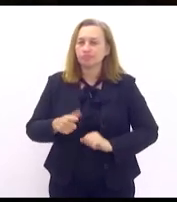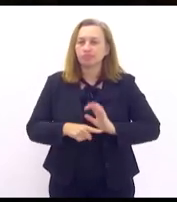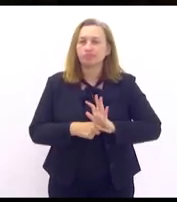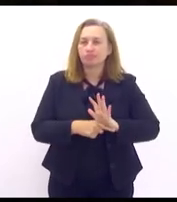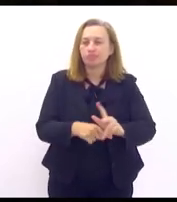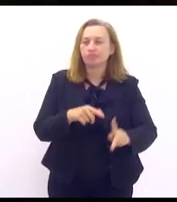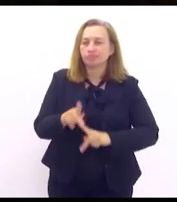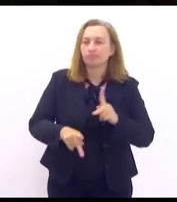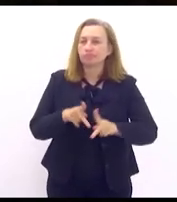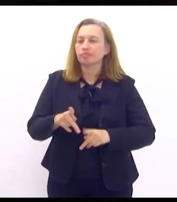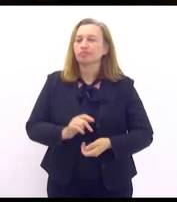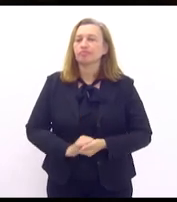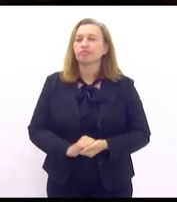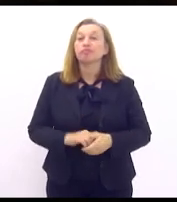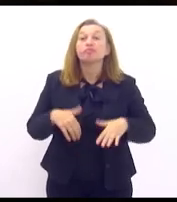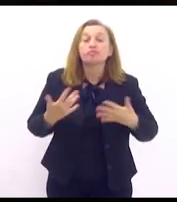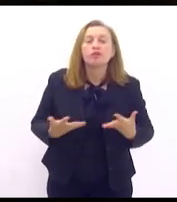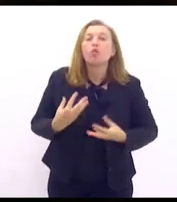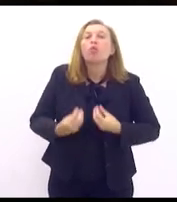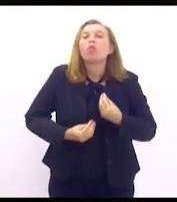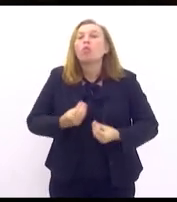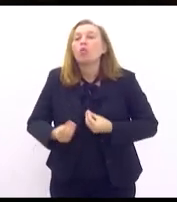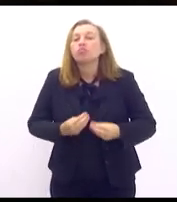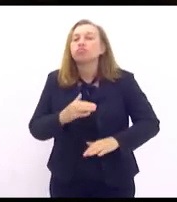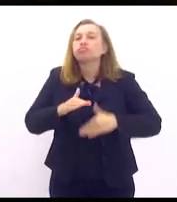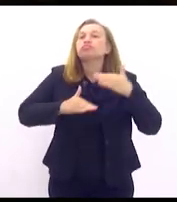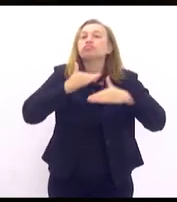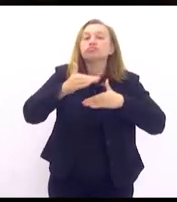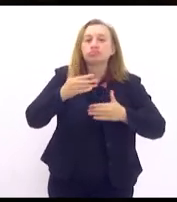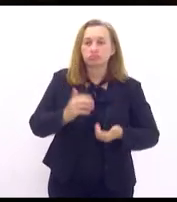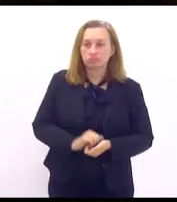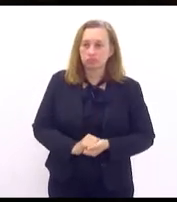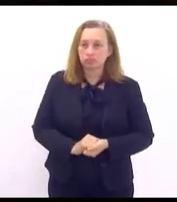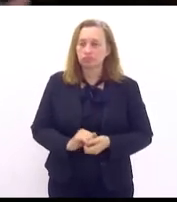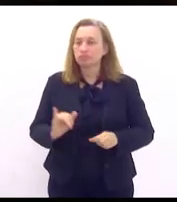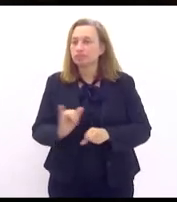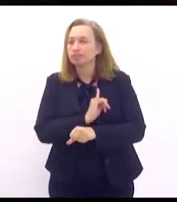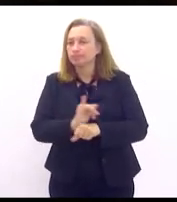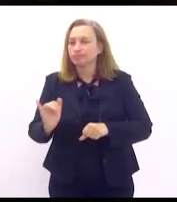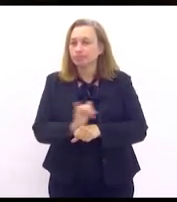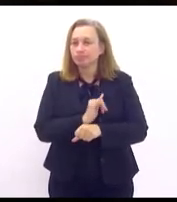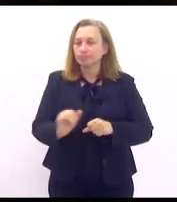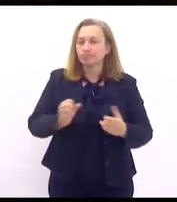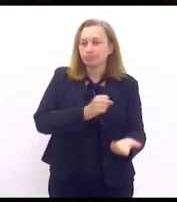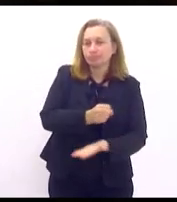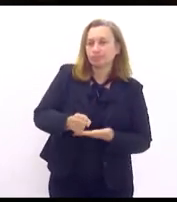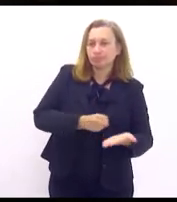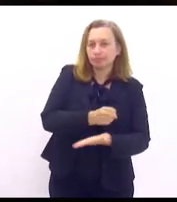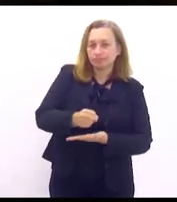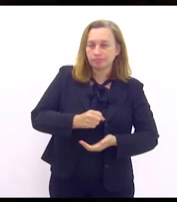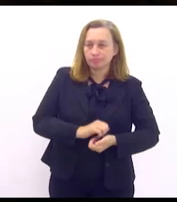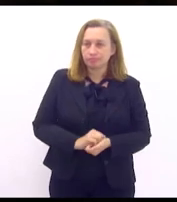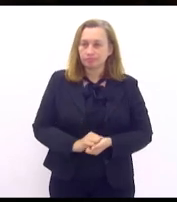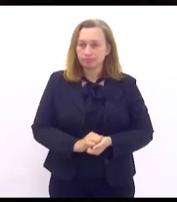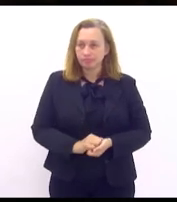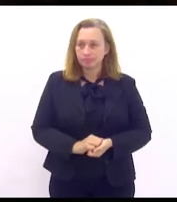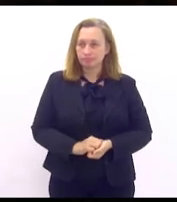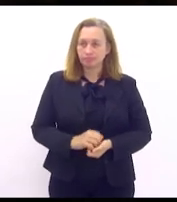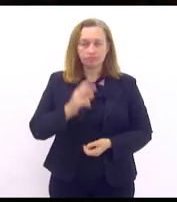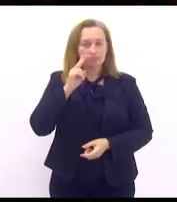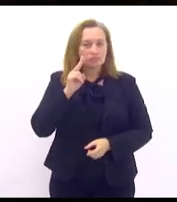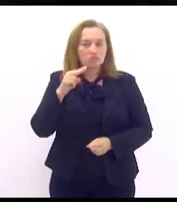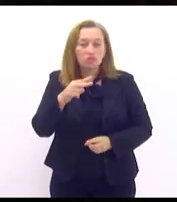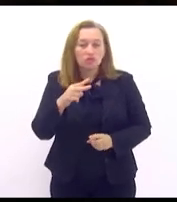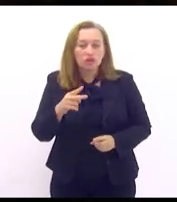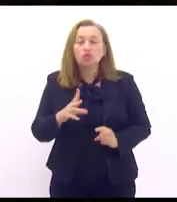população. Então, como a gente vai ter um desenvolvimento de planejamento com base territorial se não se enxerga essas